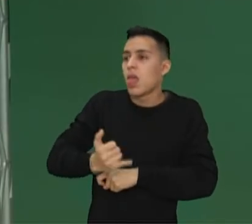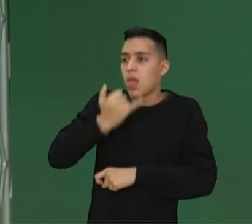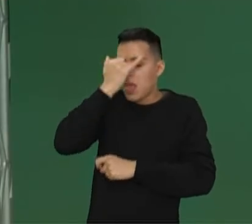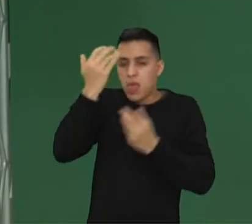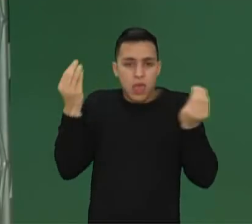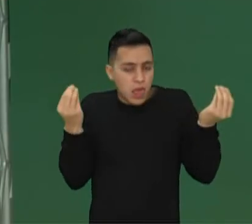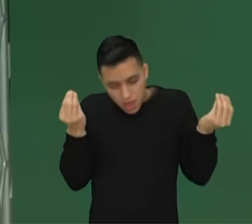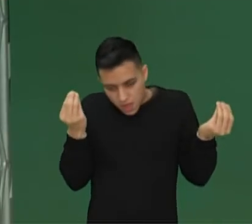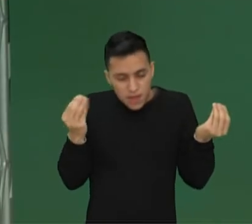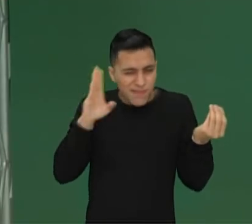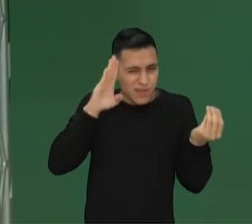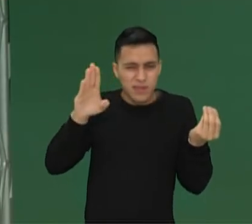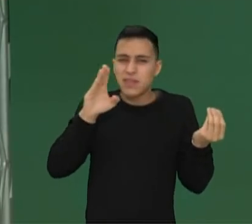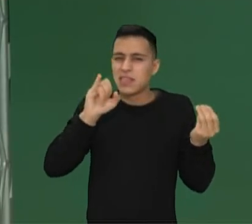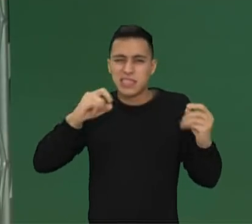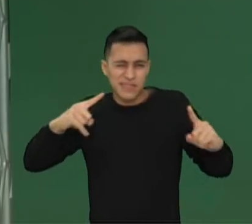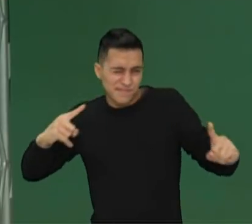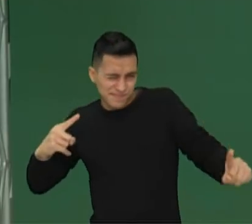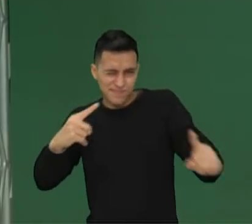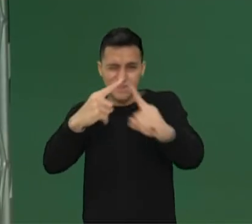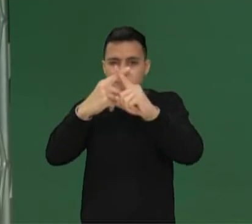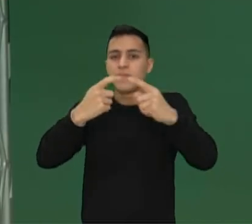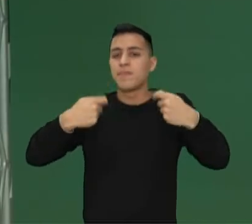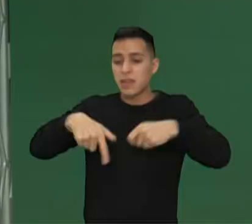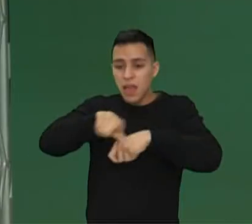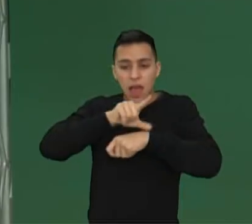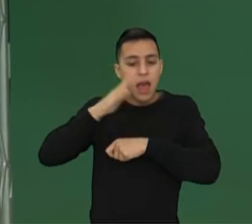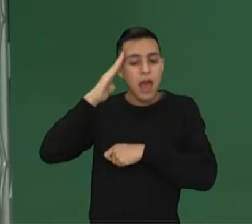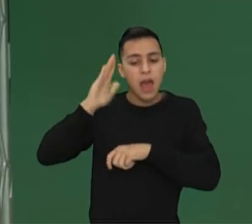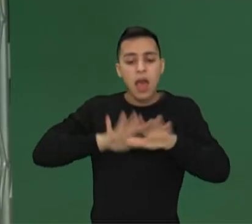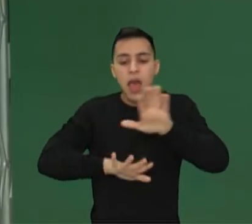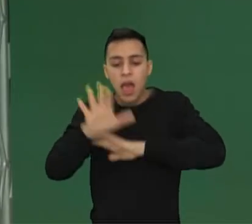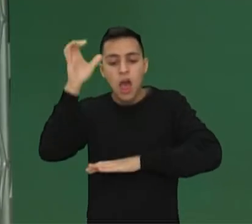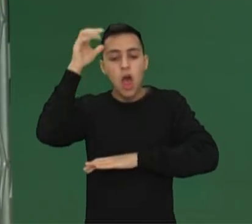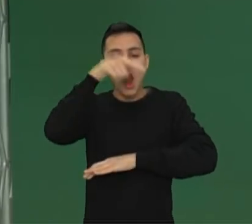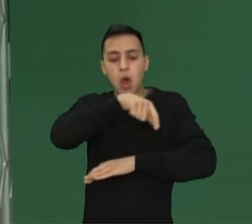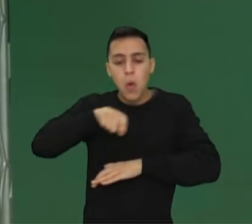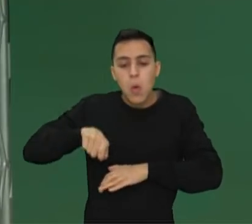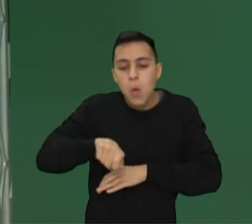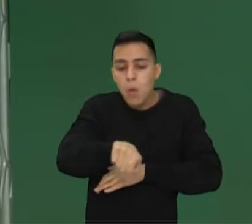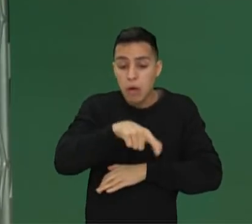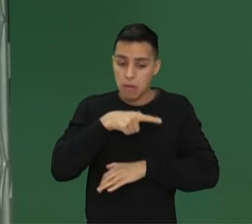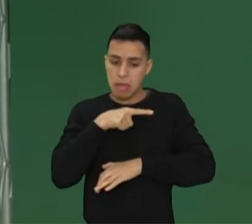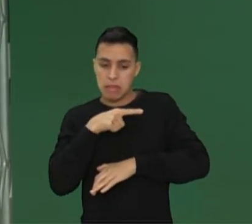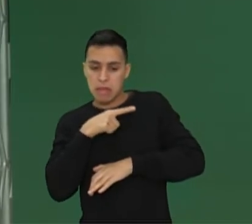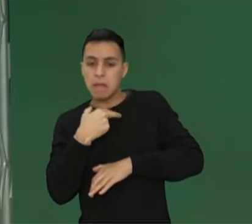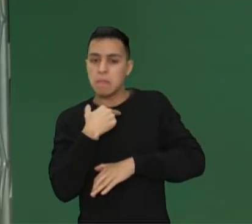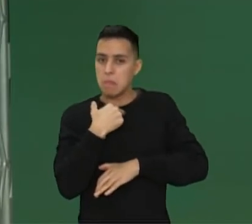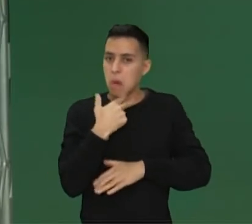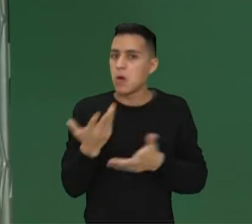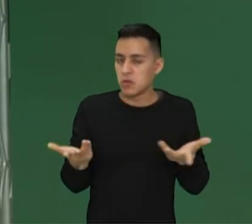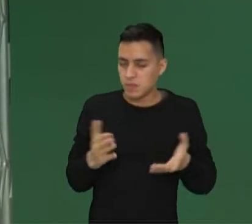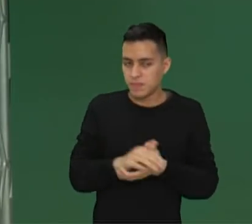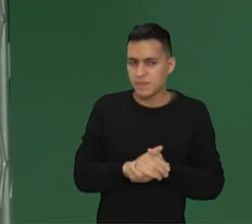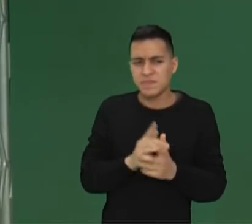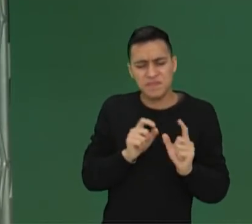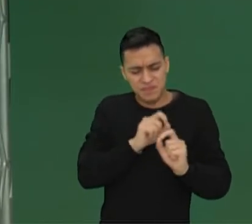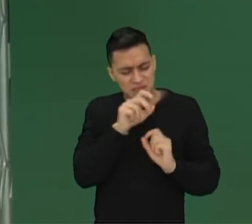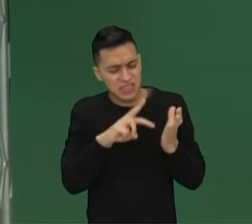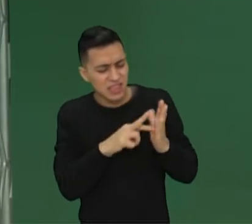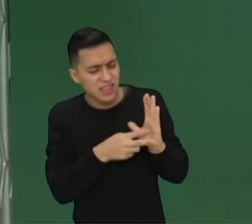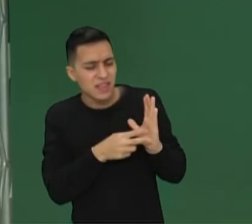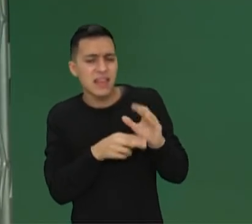principalmente se for em um torneio ou num campeonato. Então a gente tem que cuidar e tem que saber quais são elas. O que seriam os